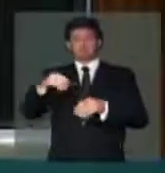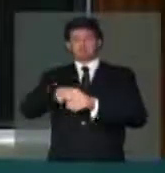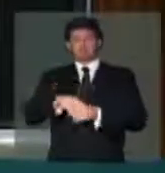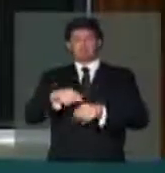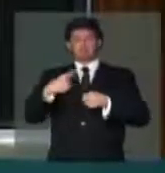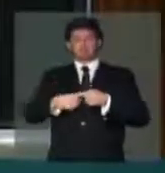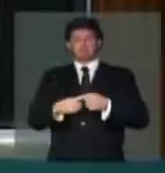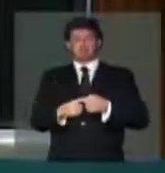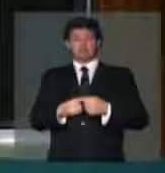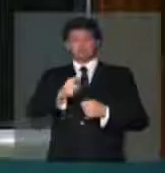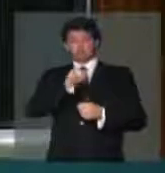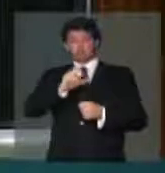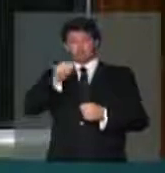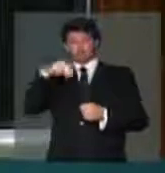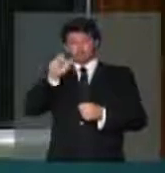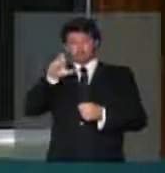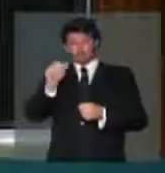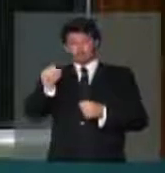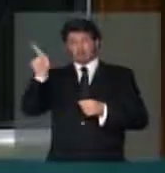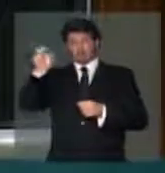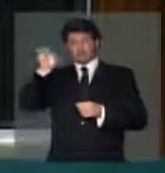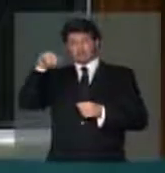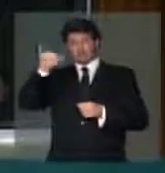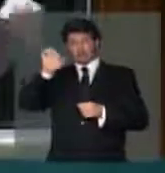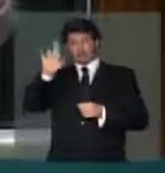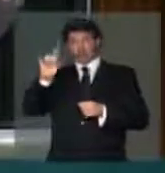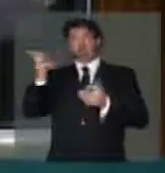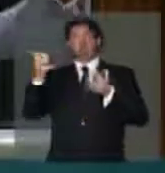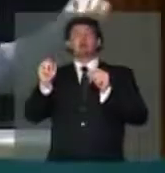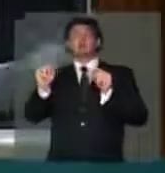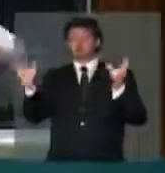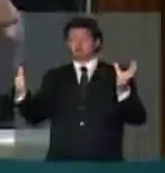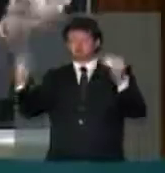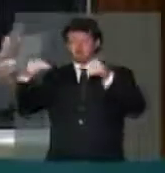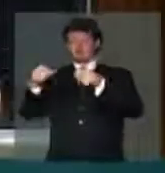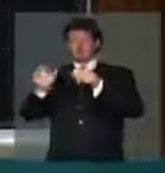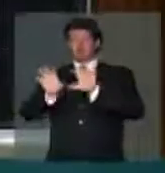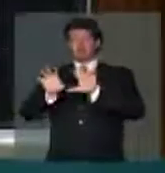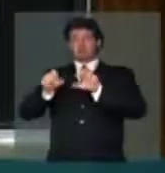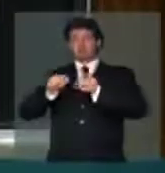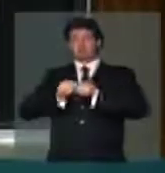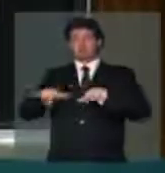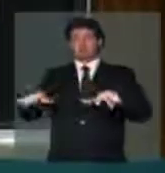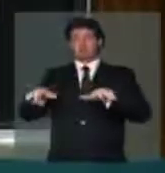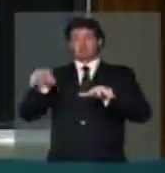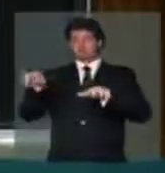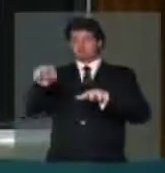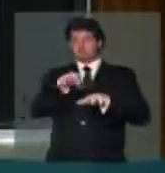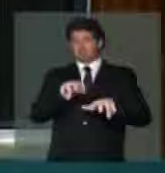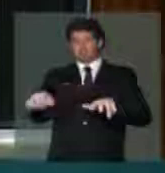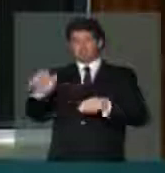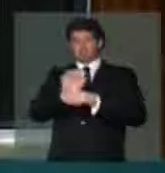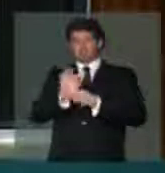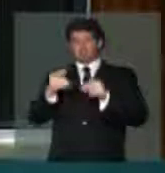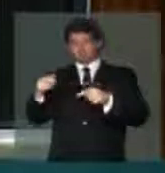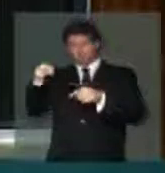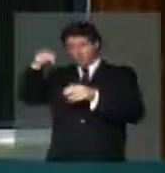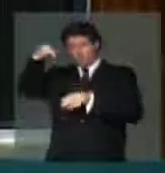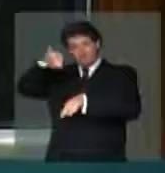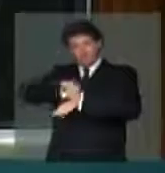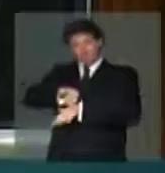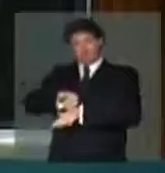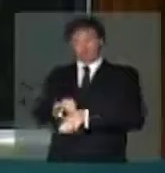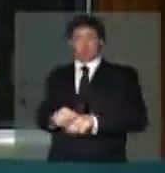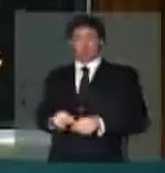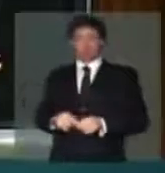cidade. Zona Franca na região do semiárido, a gente quer que ela possa se espalhar por todos os estados. E a outra